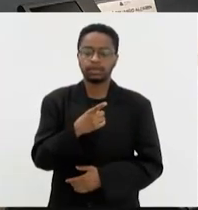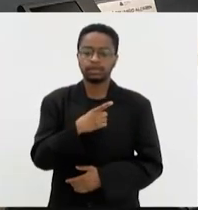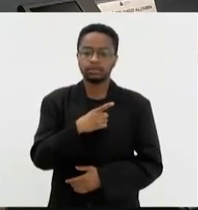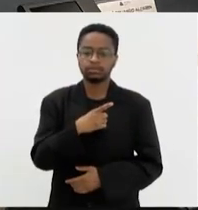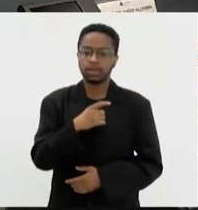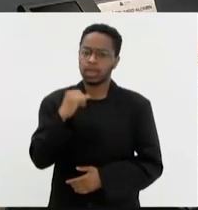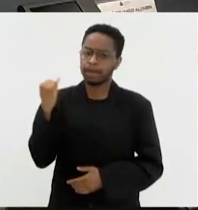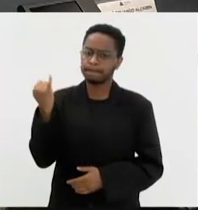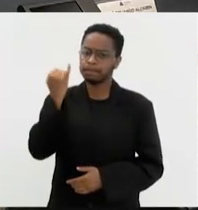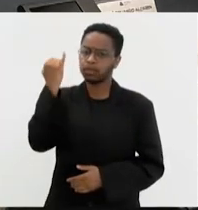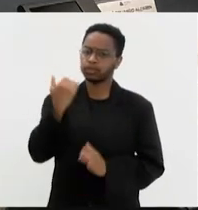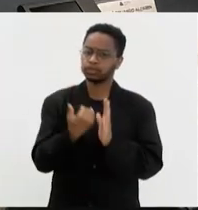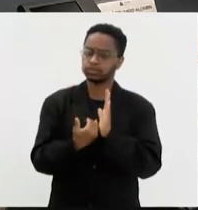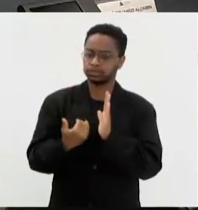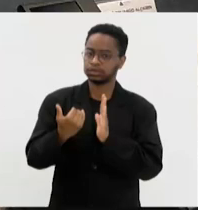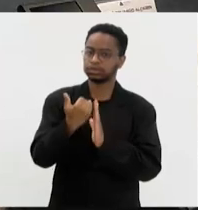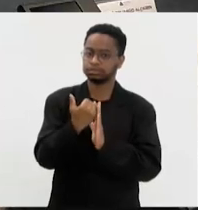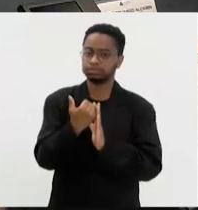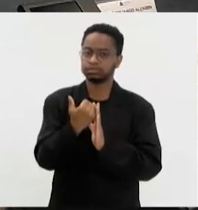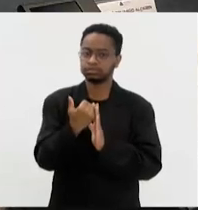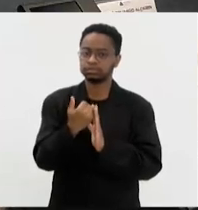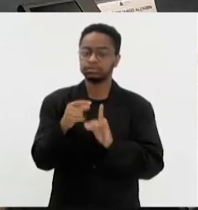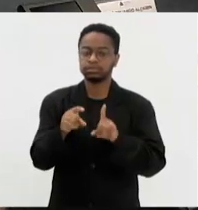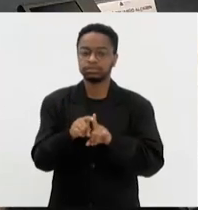importância capital